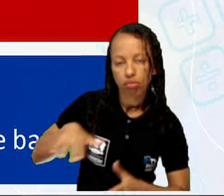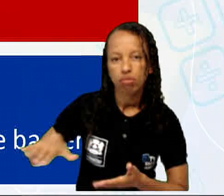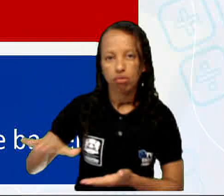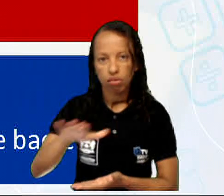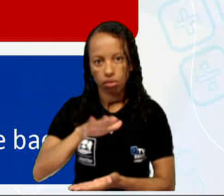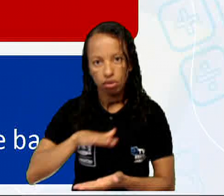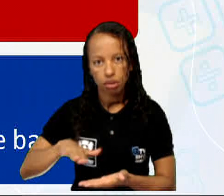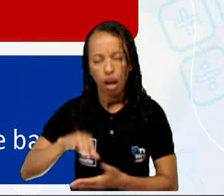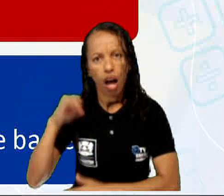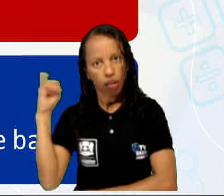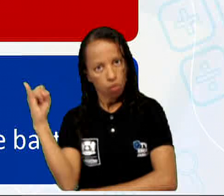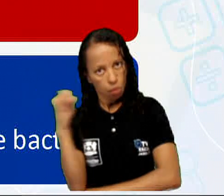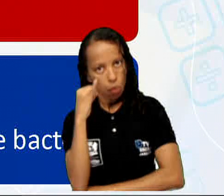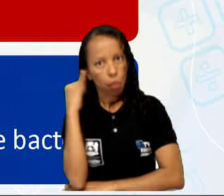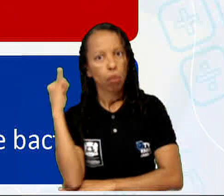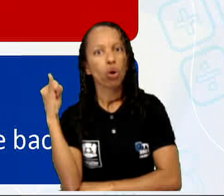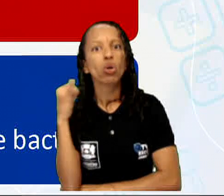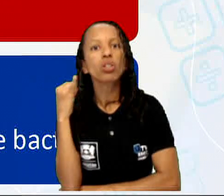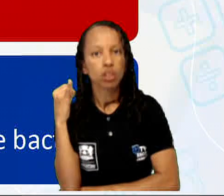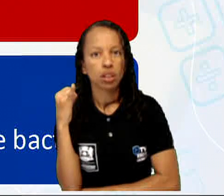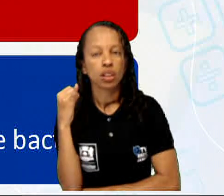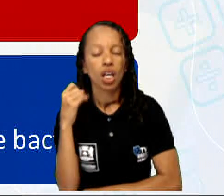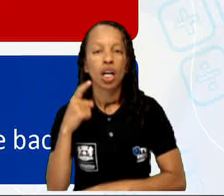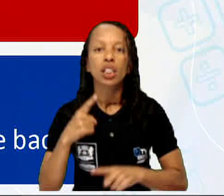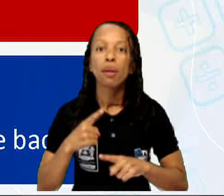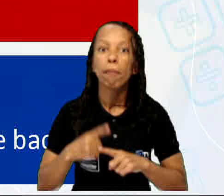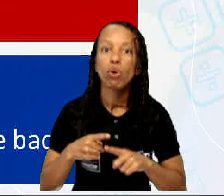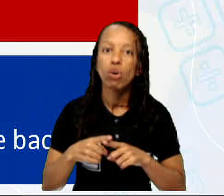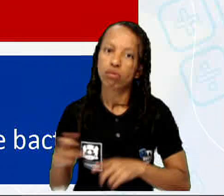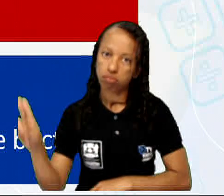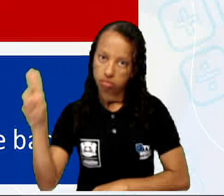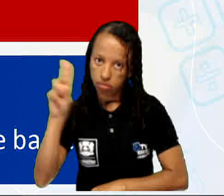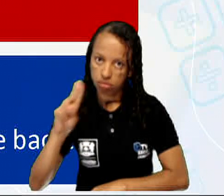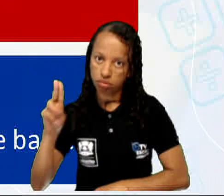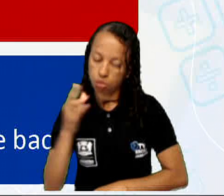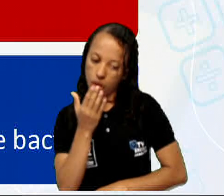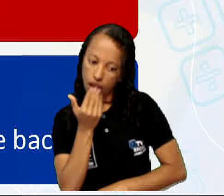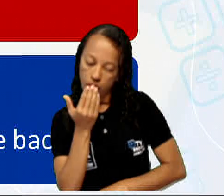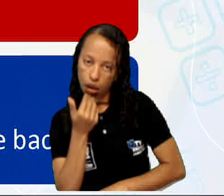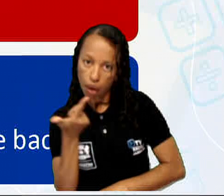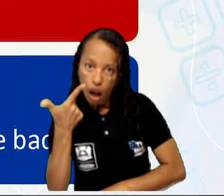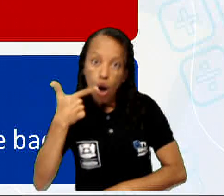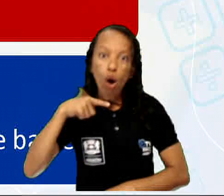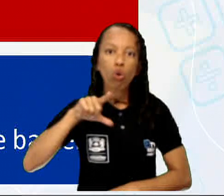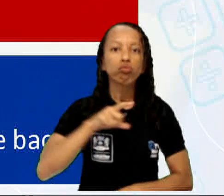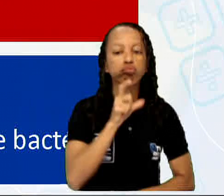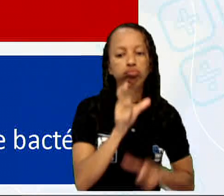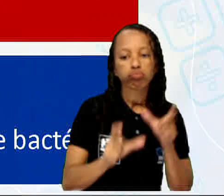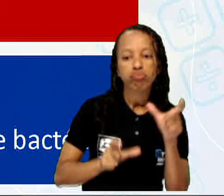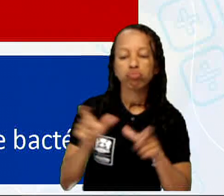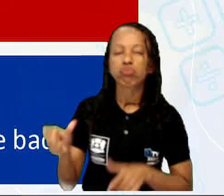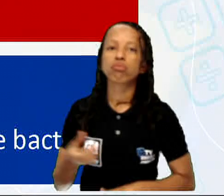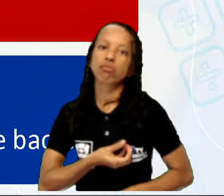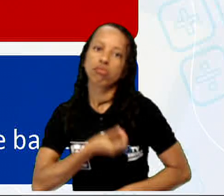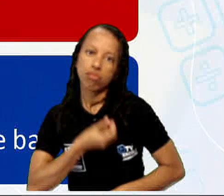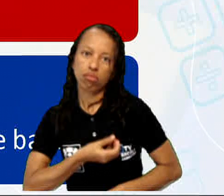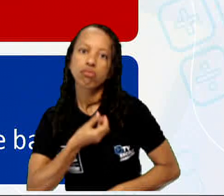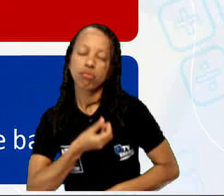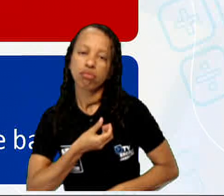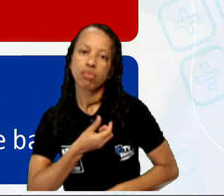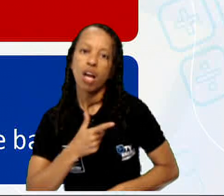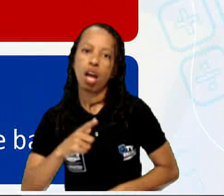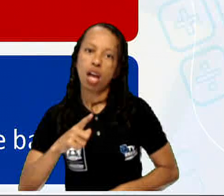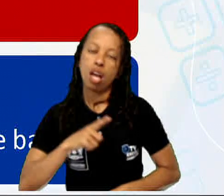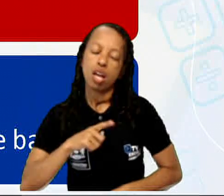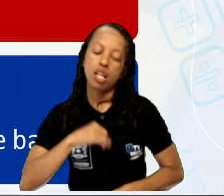importância, pois também serve de alimentos para outros seres vivos. Produz energia e os animais herbívoros